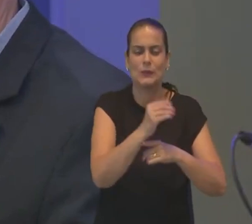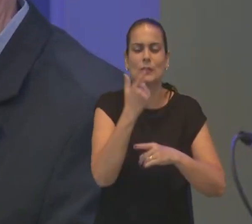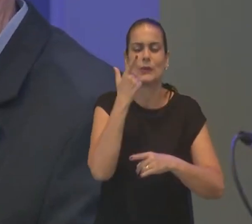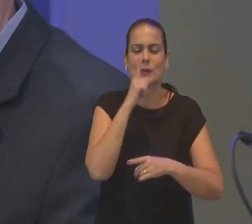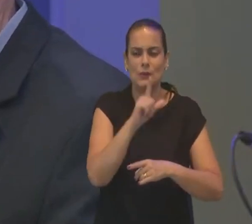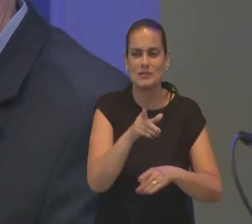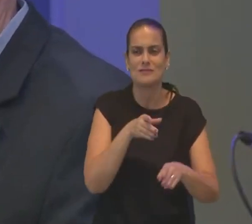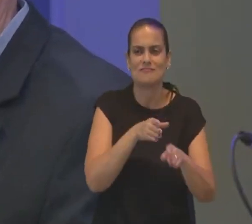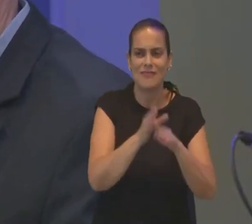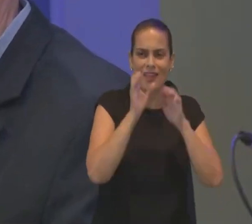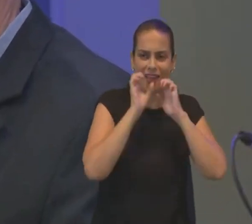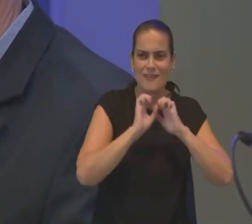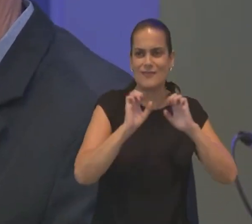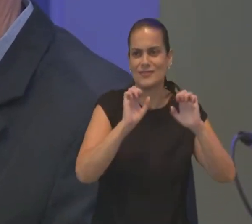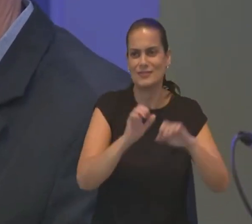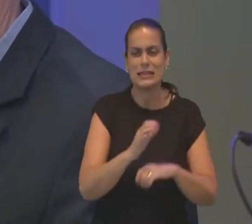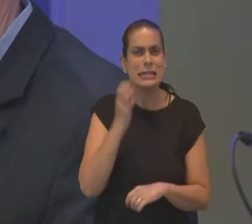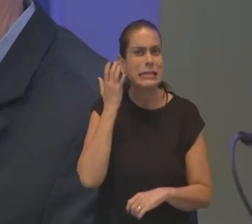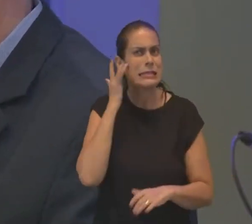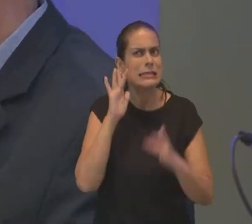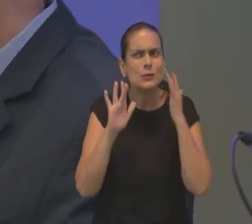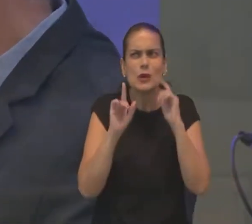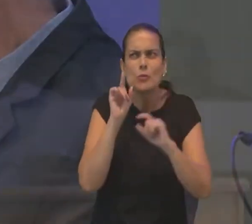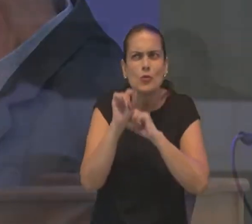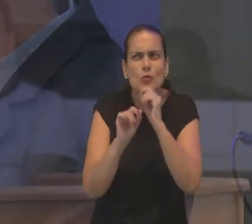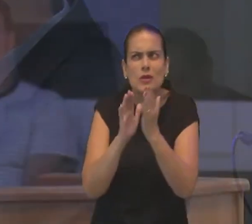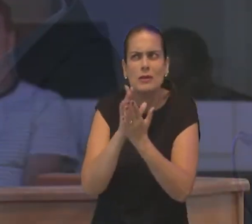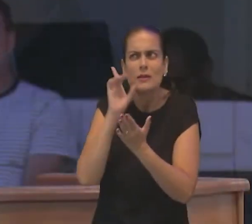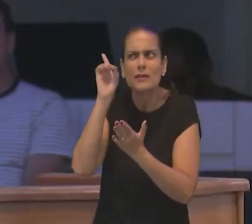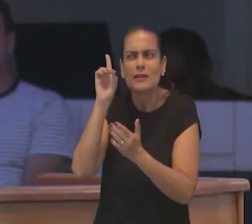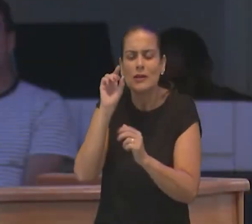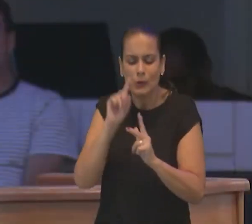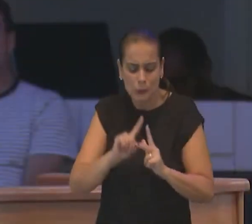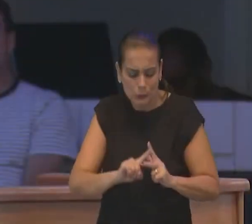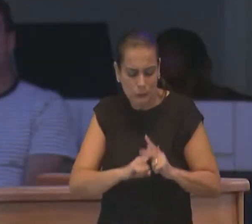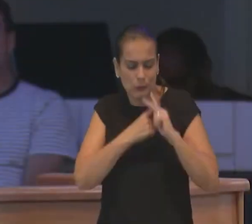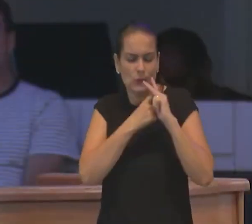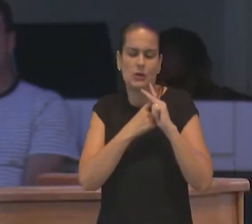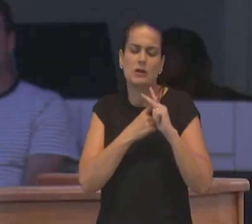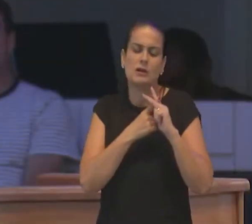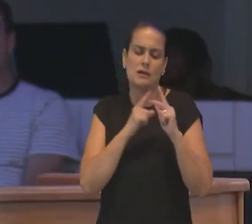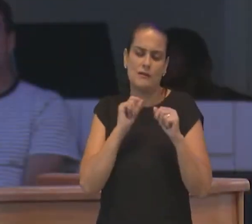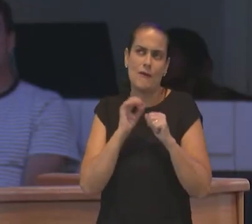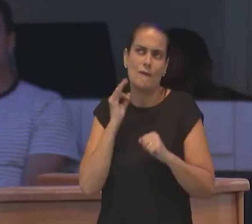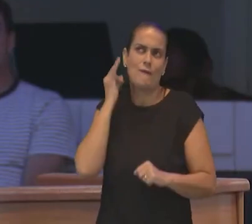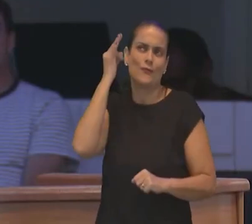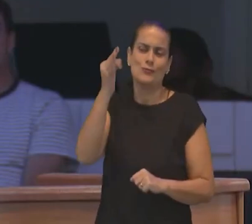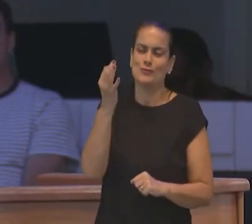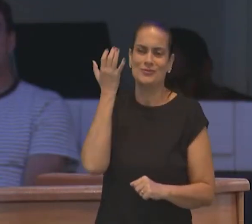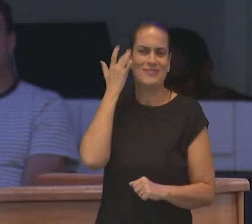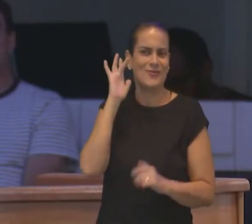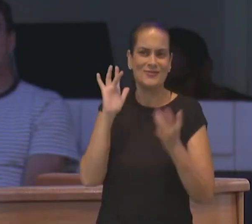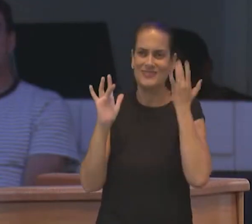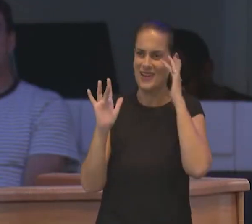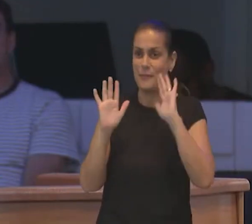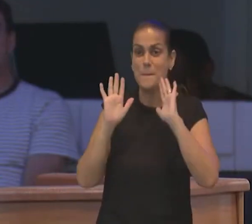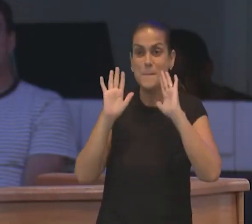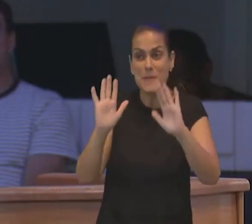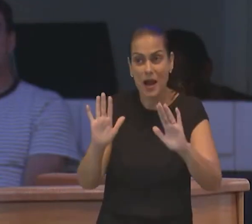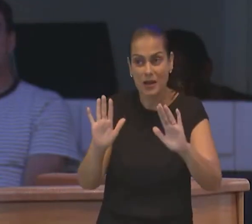tem noção do que a palavra de Deus vai fazer com aquelas pessoas lá na frente. Mas para